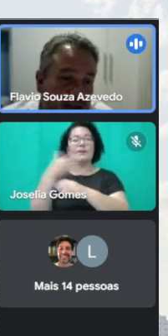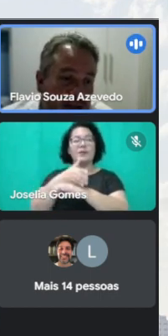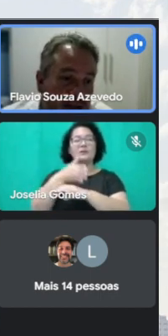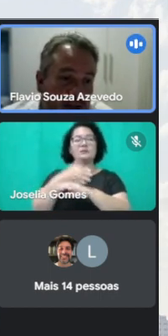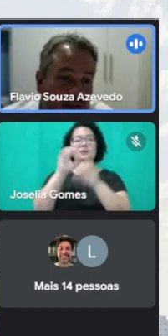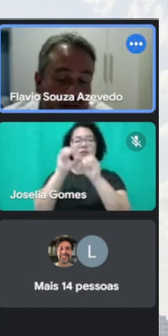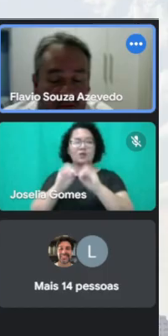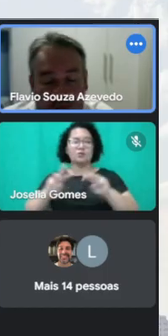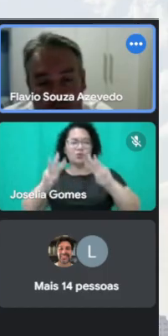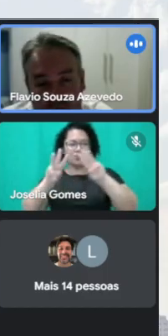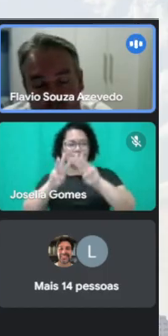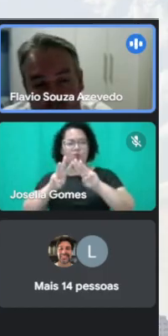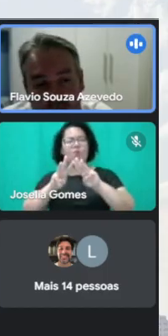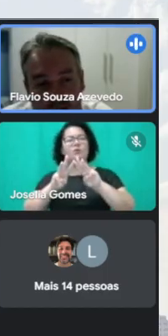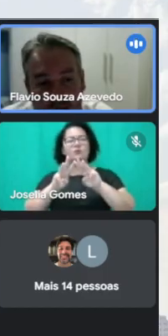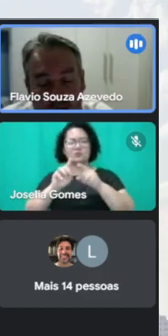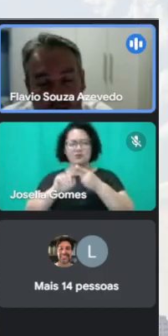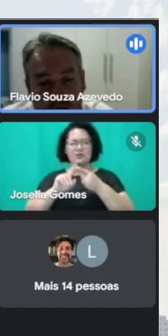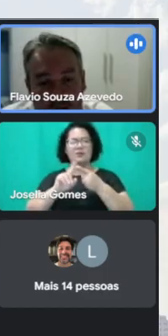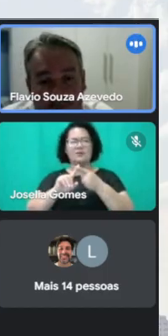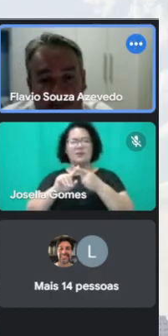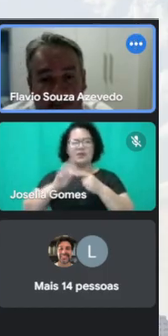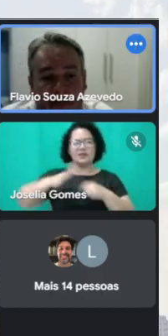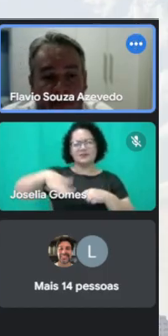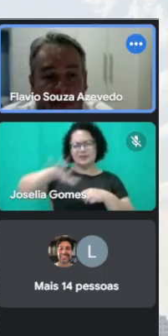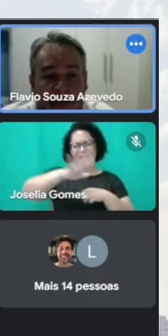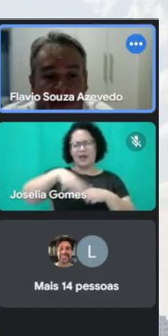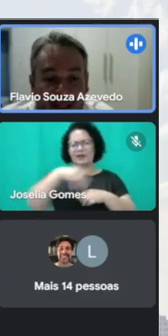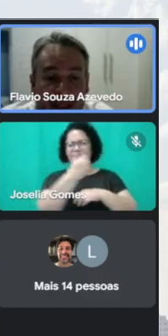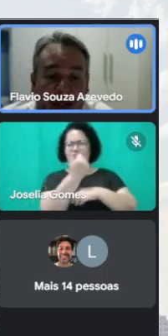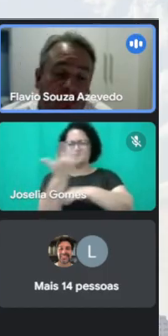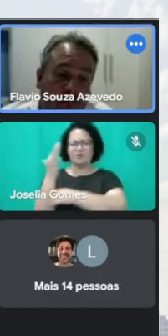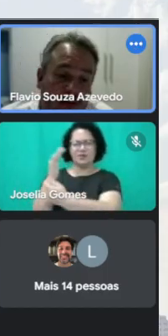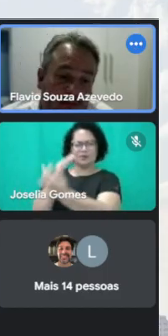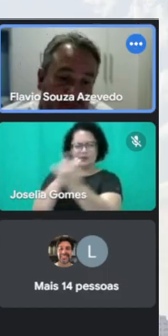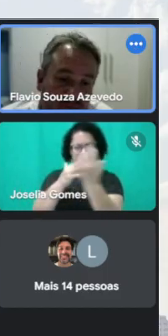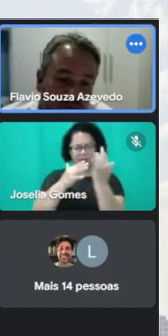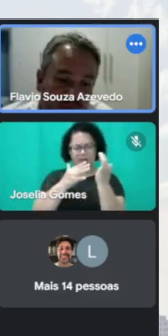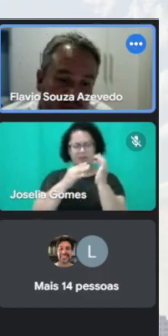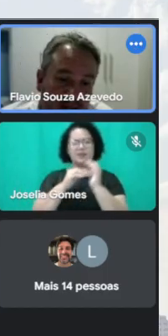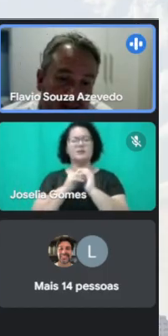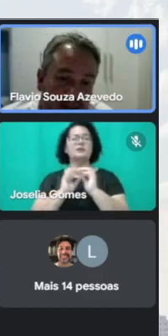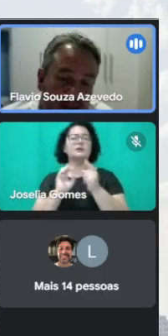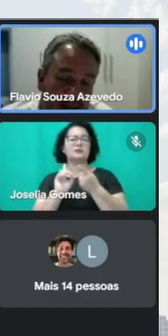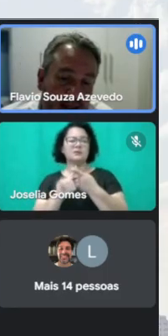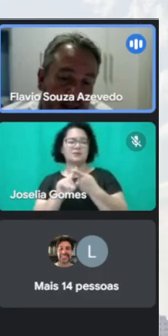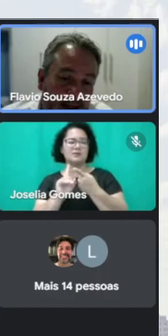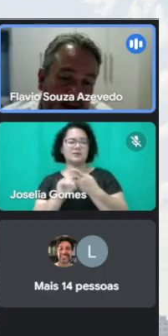nessa agência de meio ambiente da ONU, e